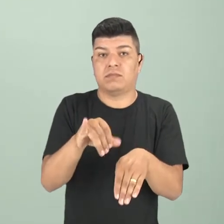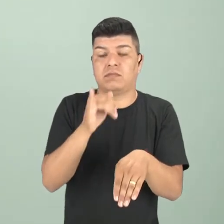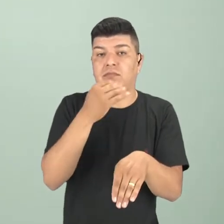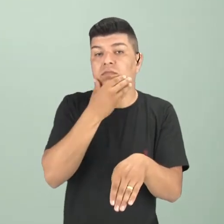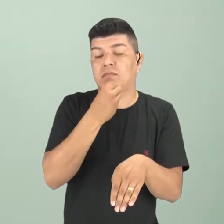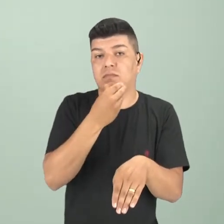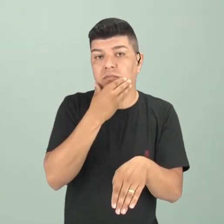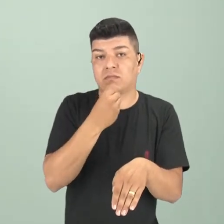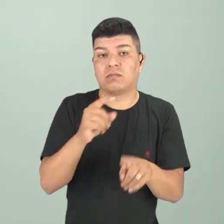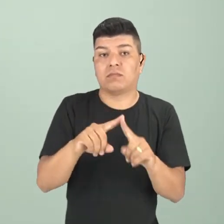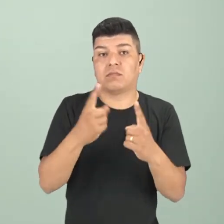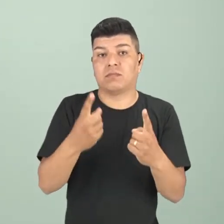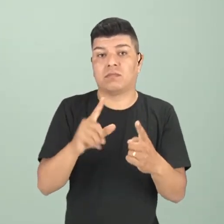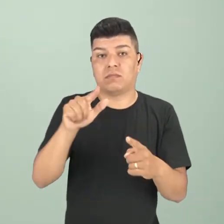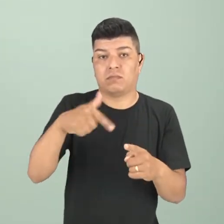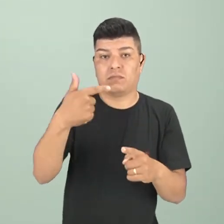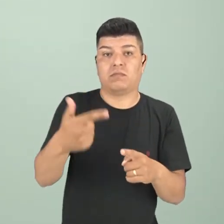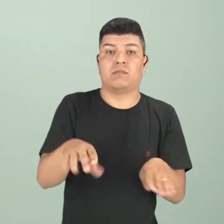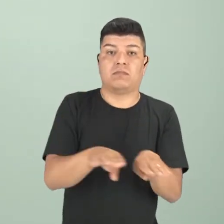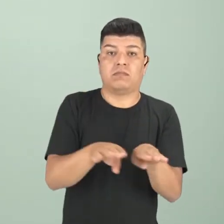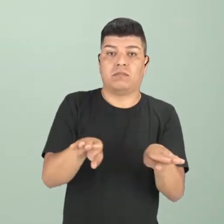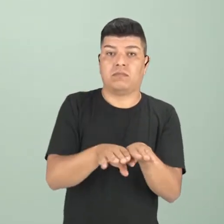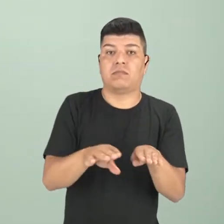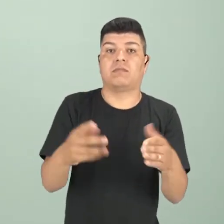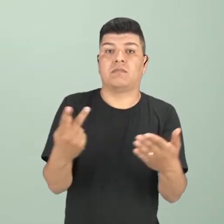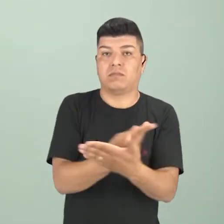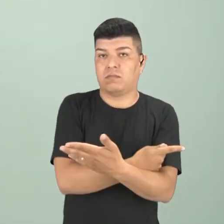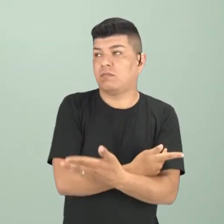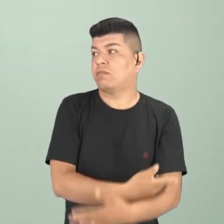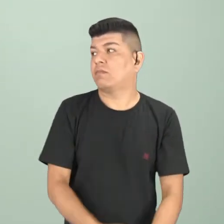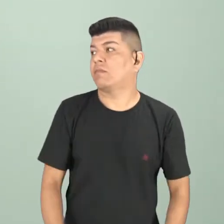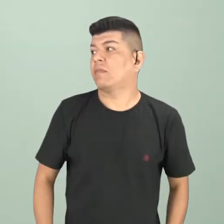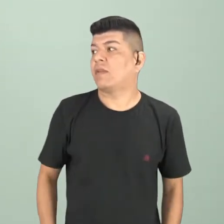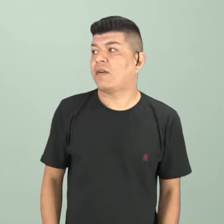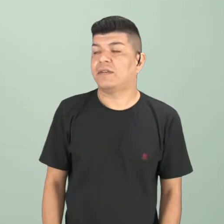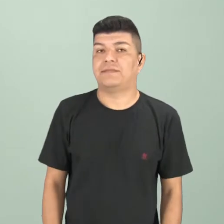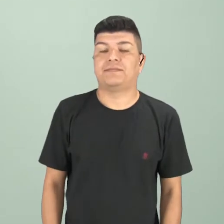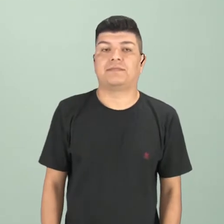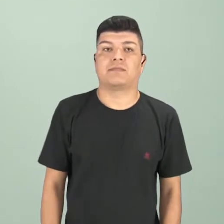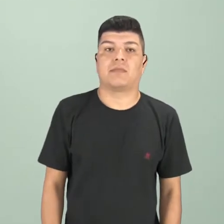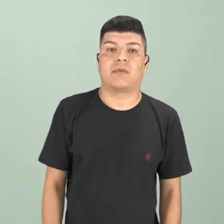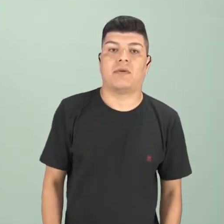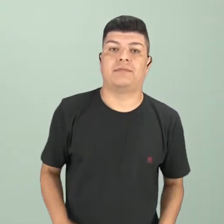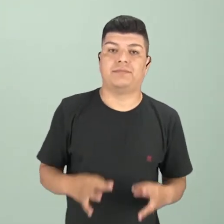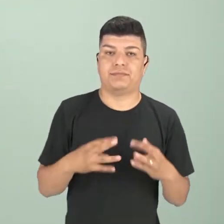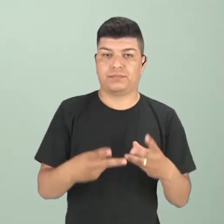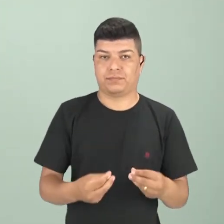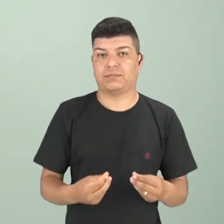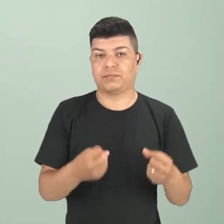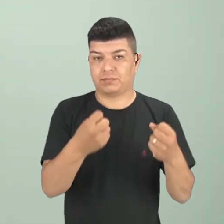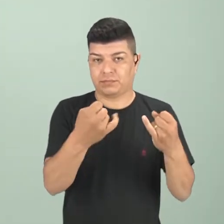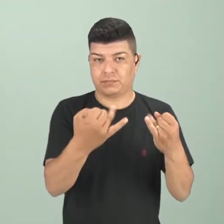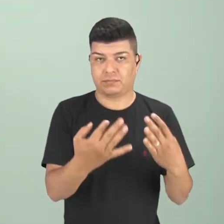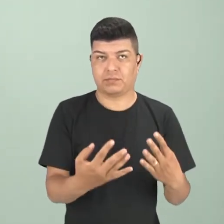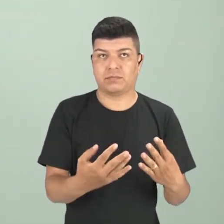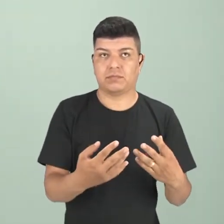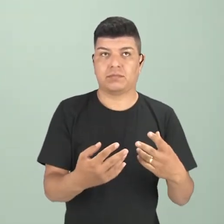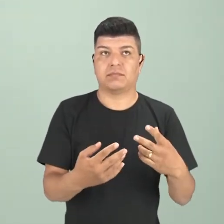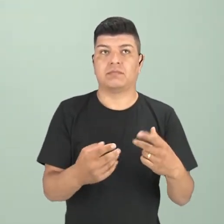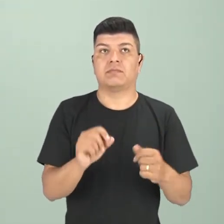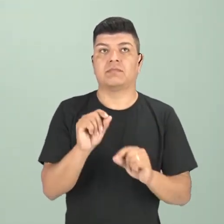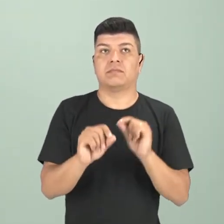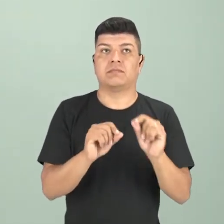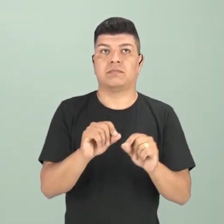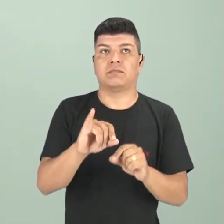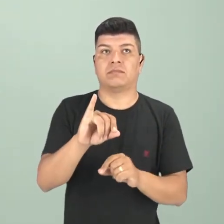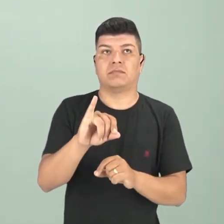do caso do homem né mas das outras espécies também saco Ah então beleza tudo isso que está falando chama-se